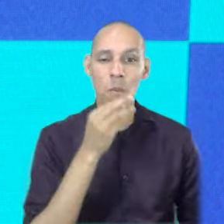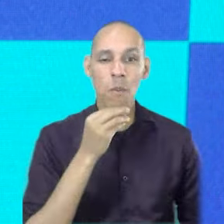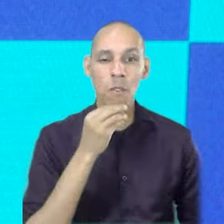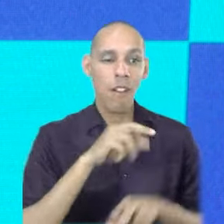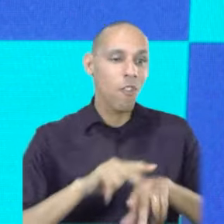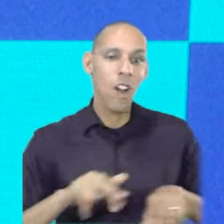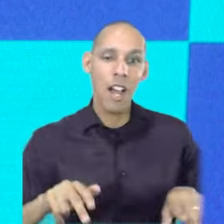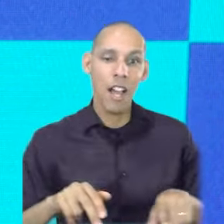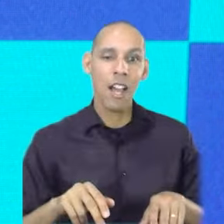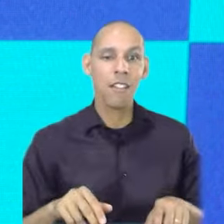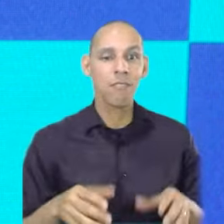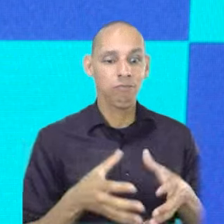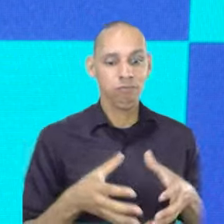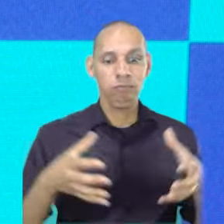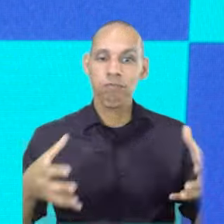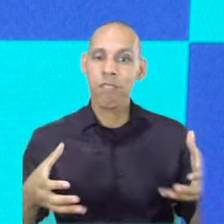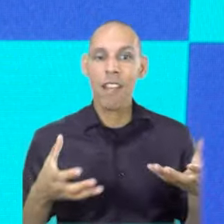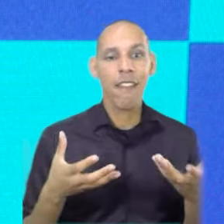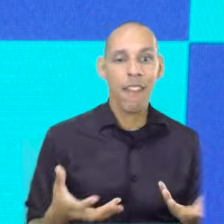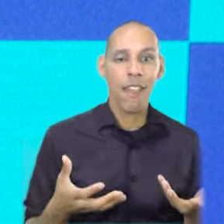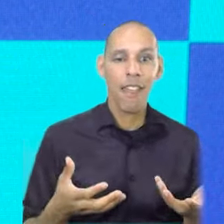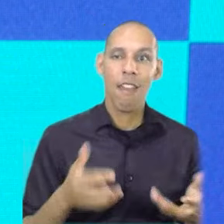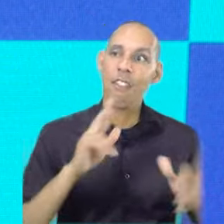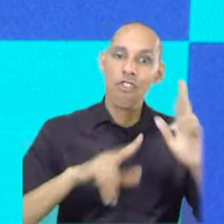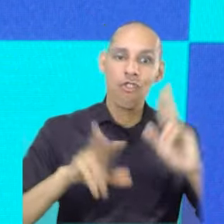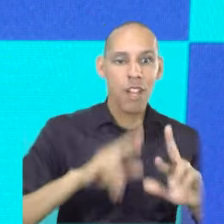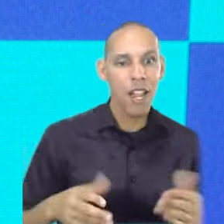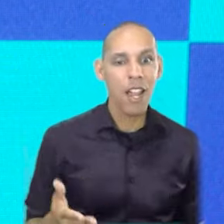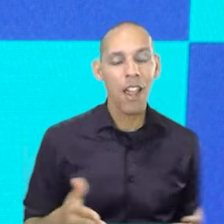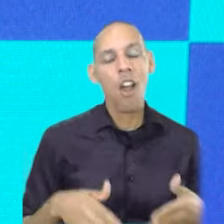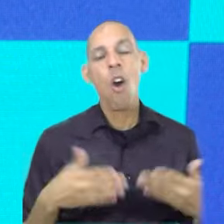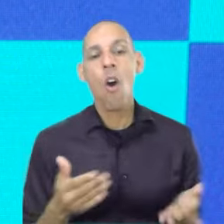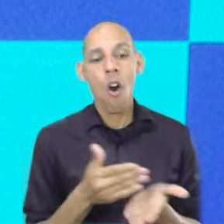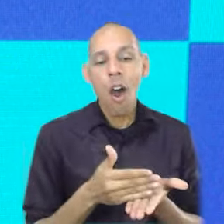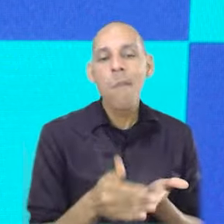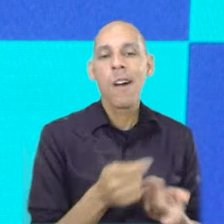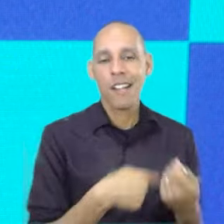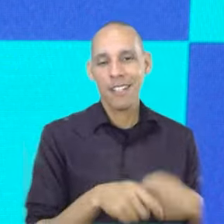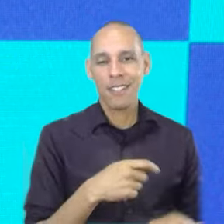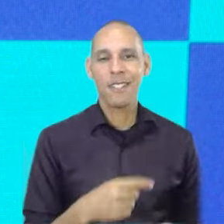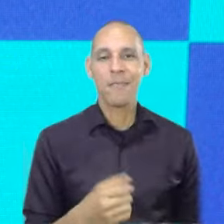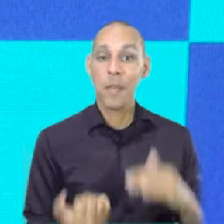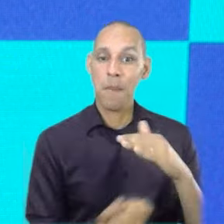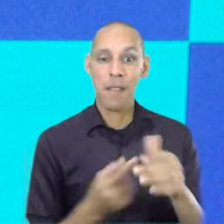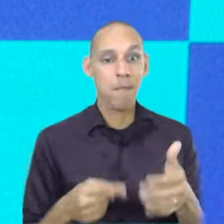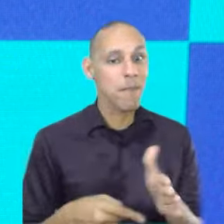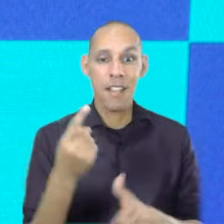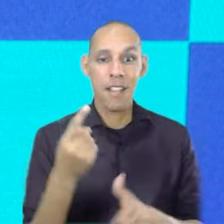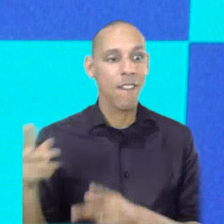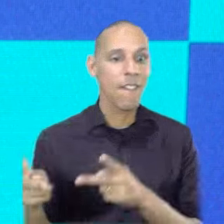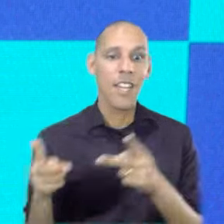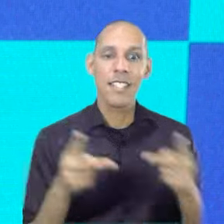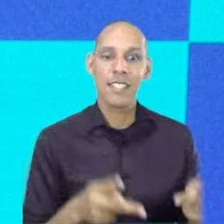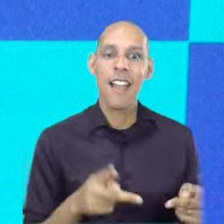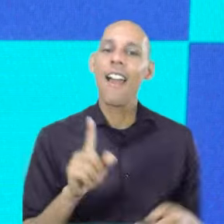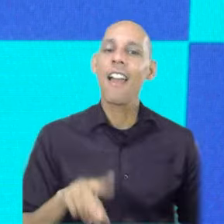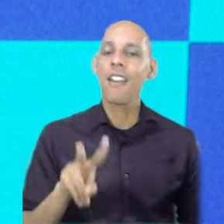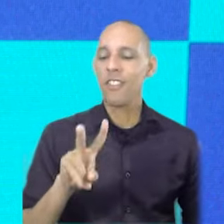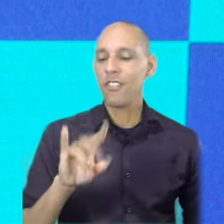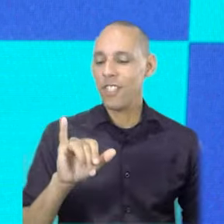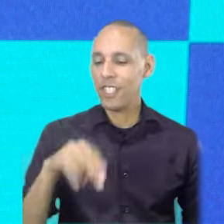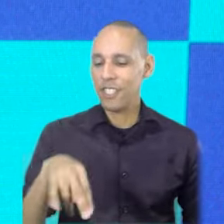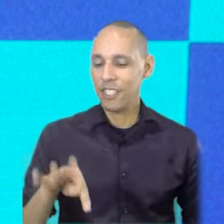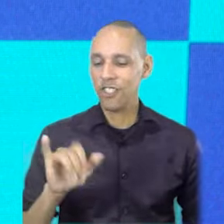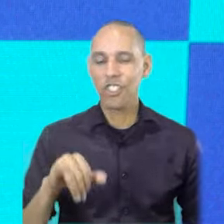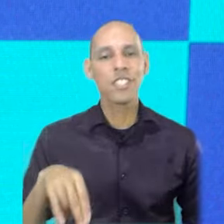ampliar, diversificar e começar um negócio. E uma das empresas que estará pela primeira vez na feira é a Vintintim. E nós fomos até